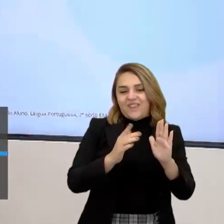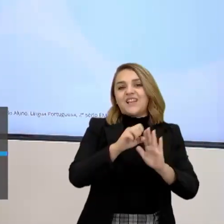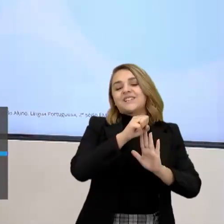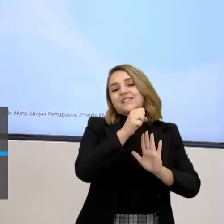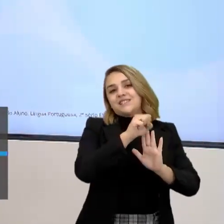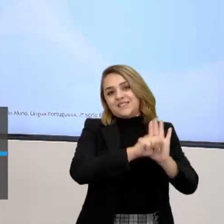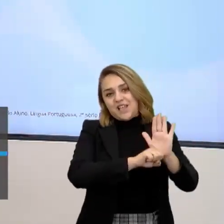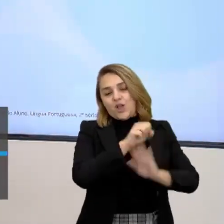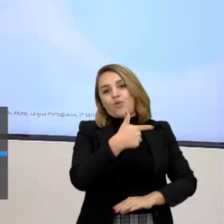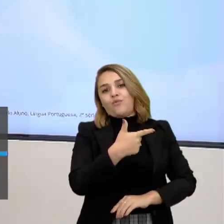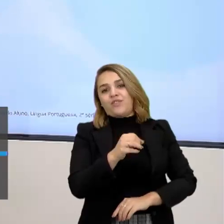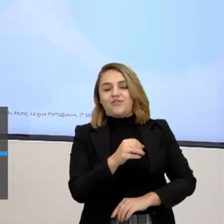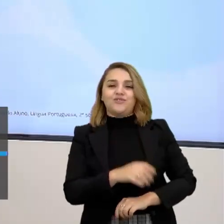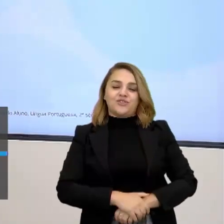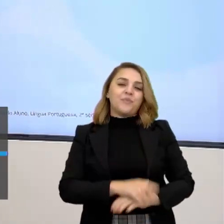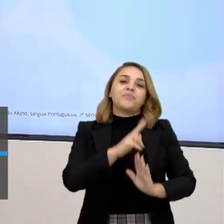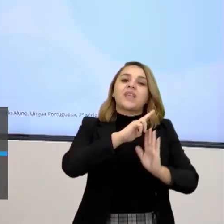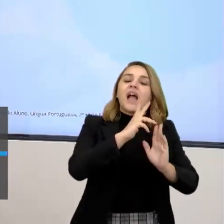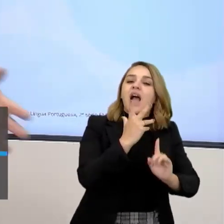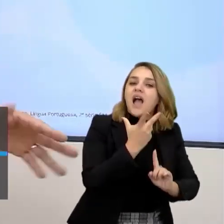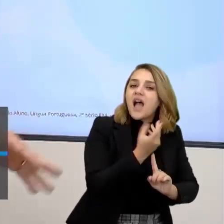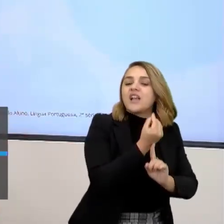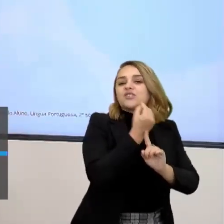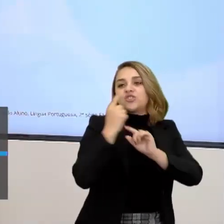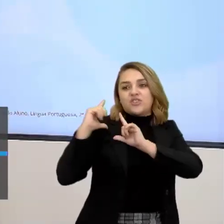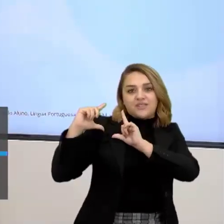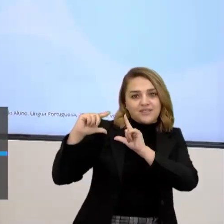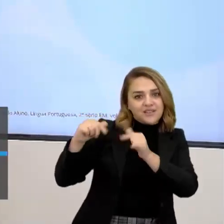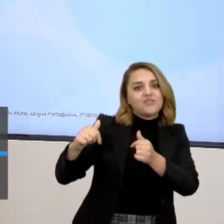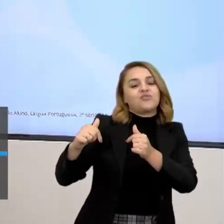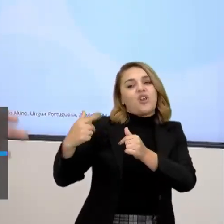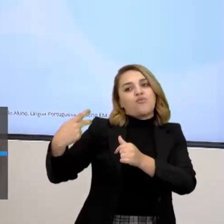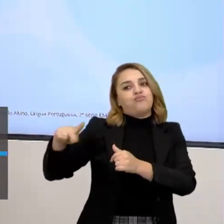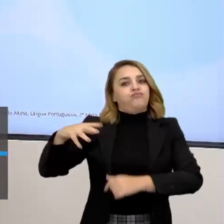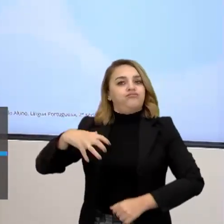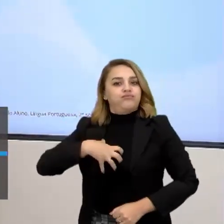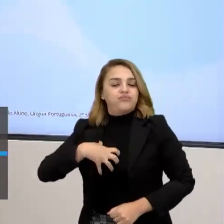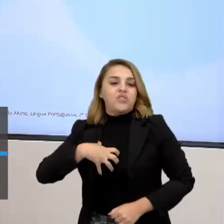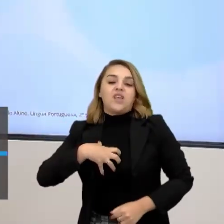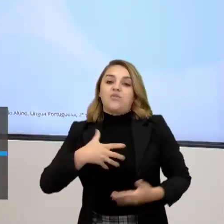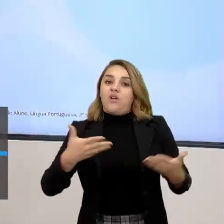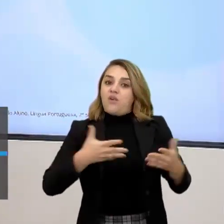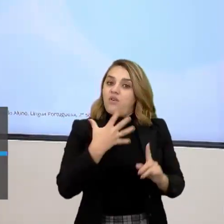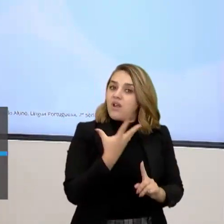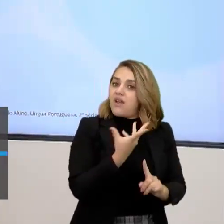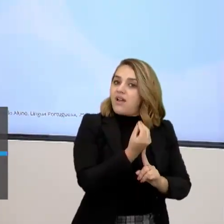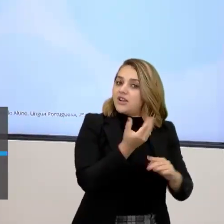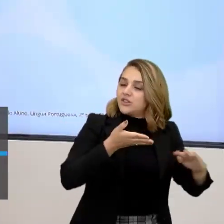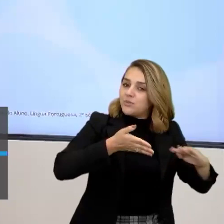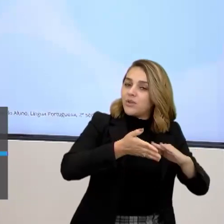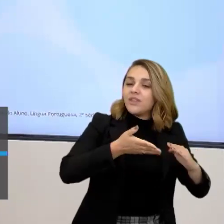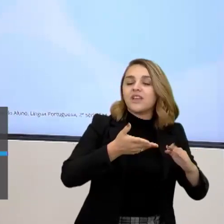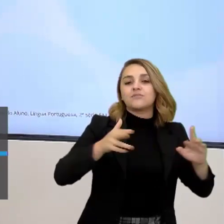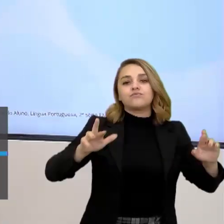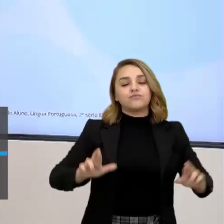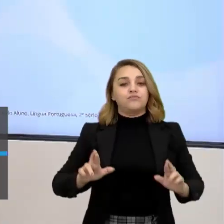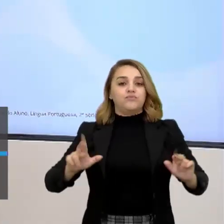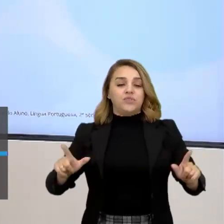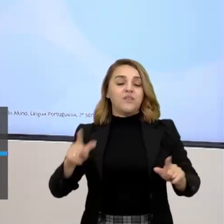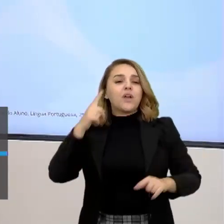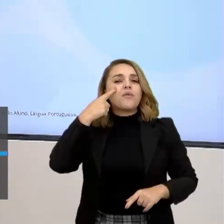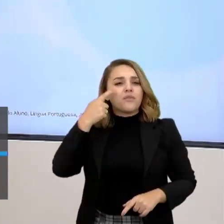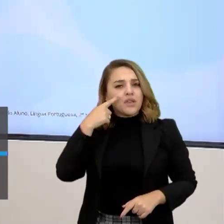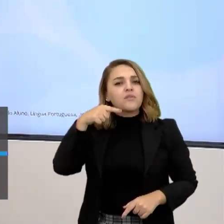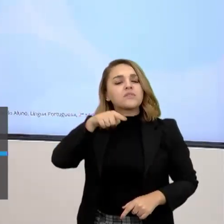Não, é só a arte do século XX. A arte tradicional é só a arte tradicional. E aposto que você já ouviu isso em outras aulas,